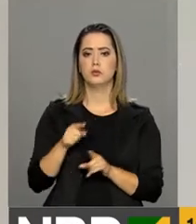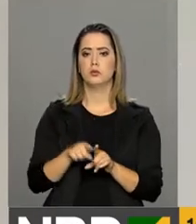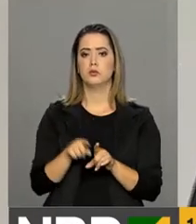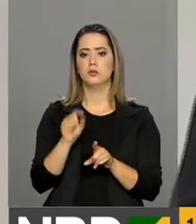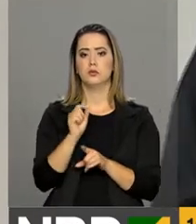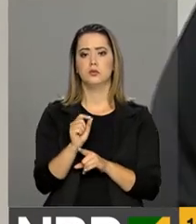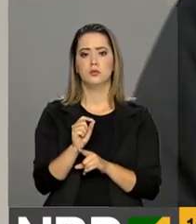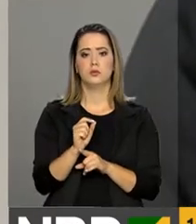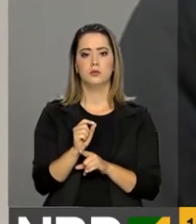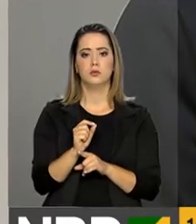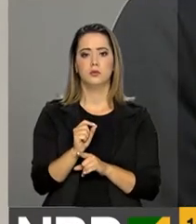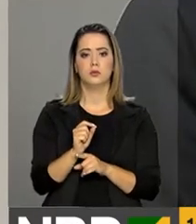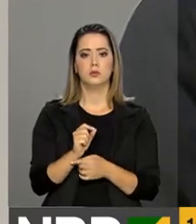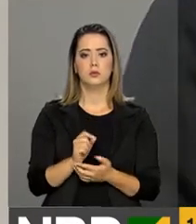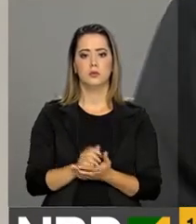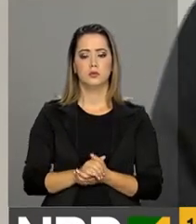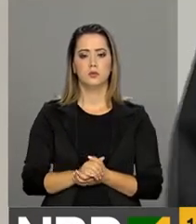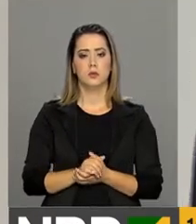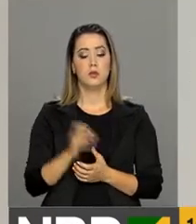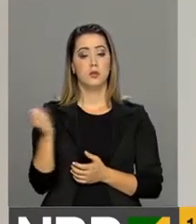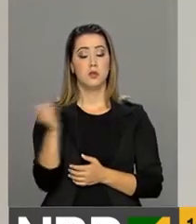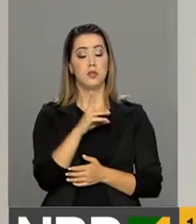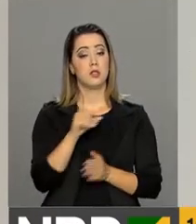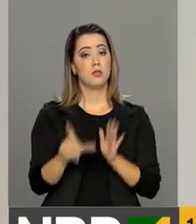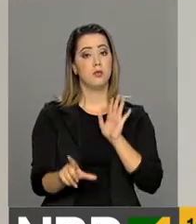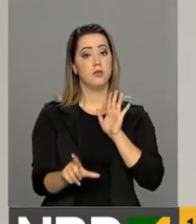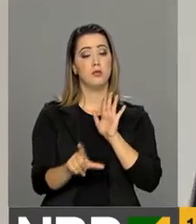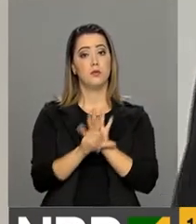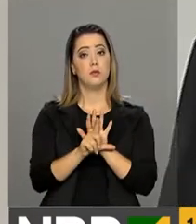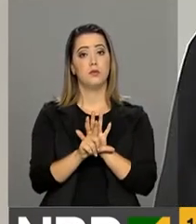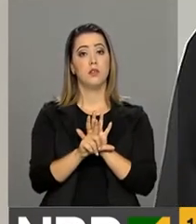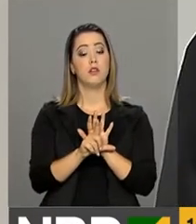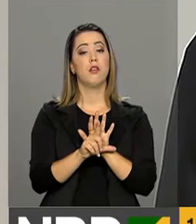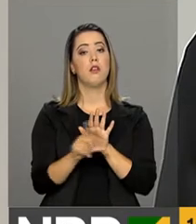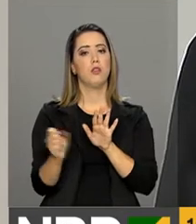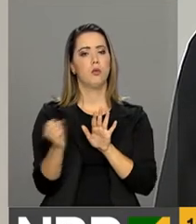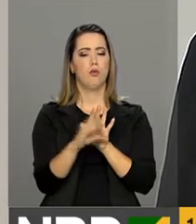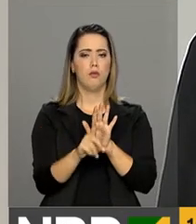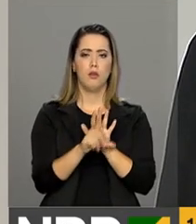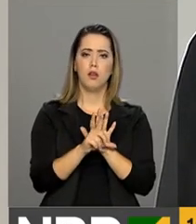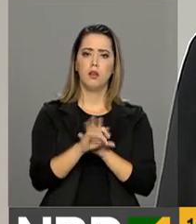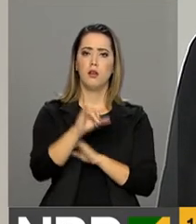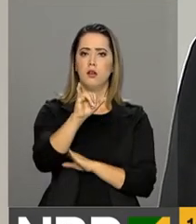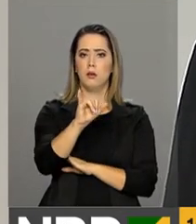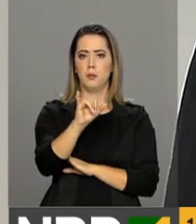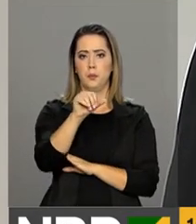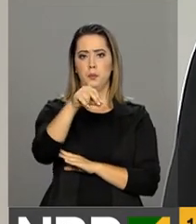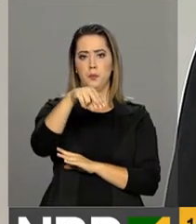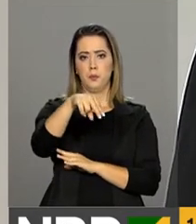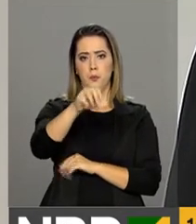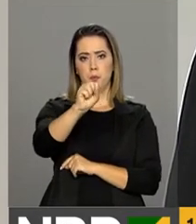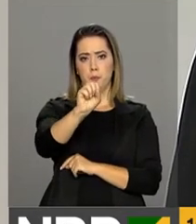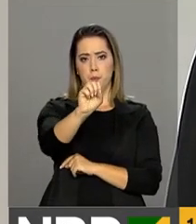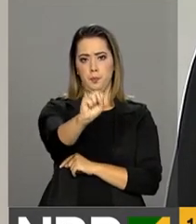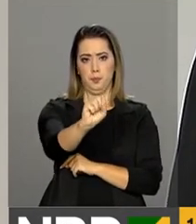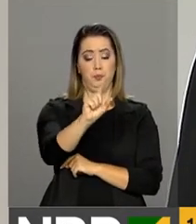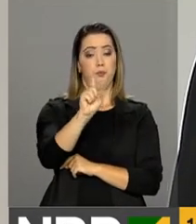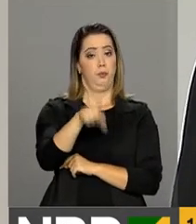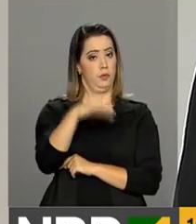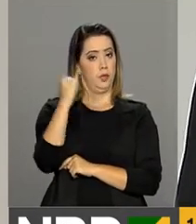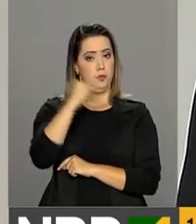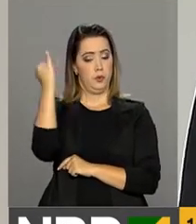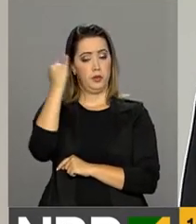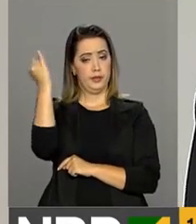da reforma previdenciária é é fundamental para o país é